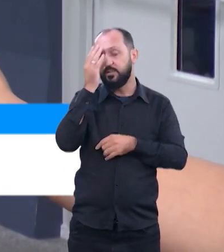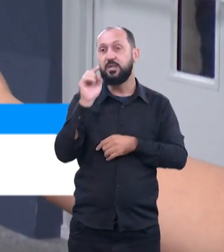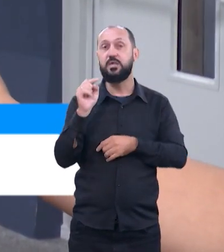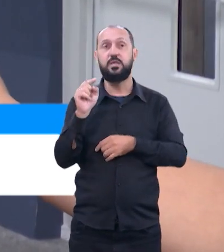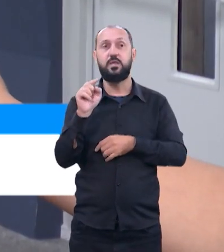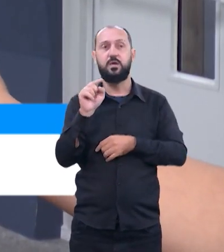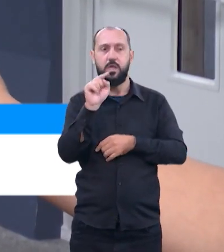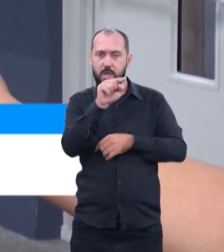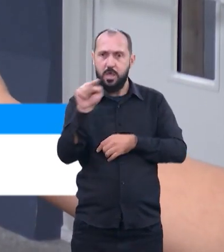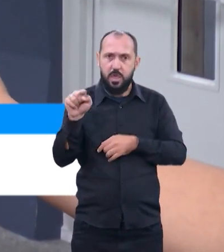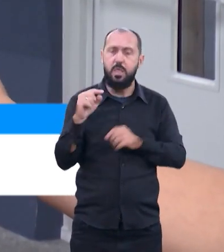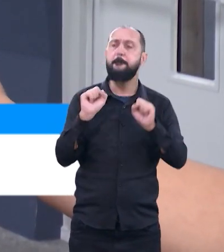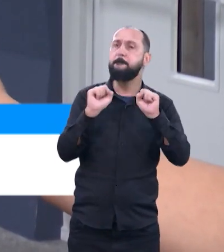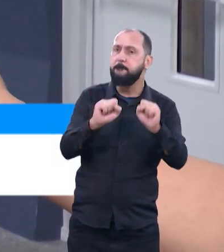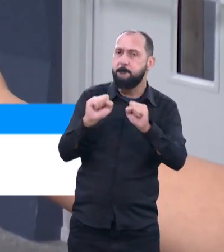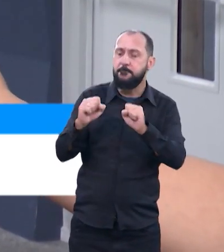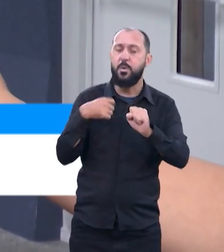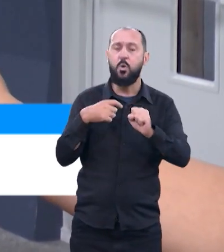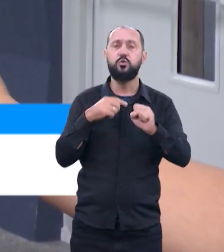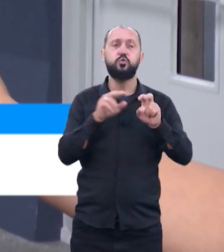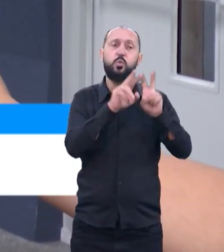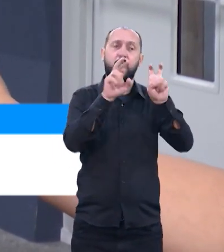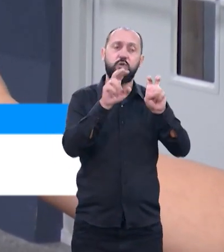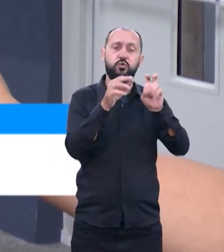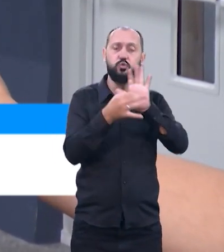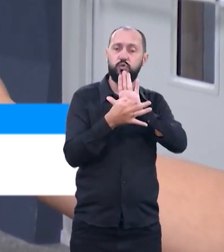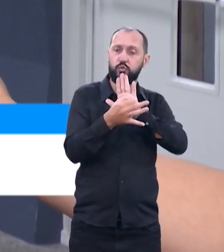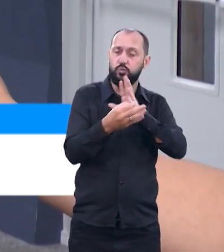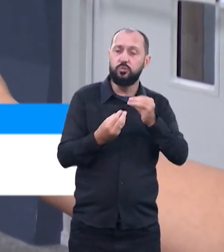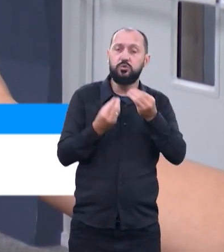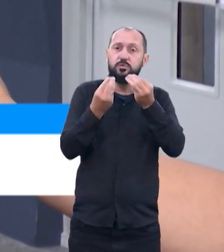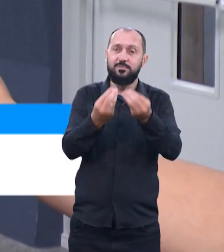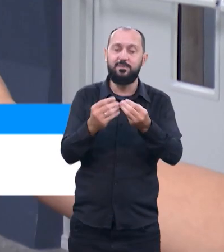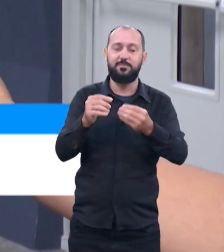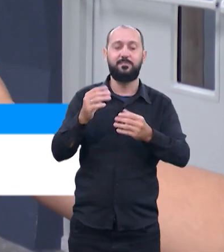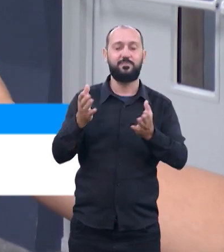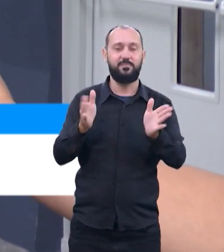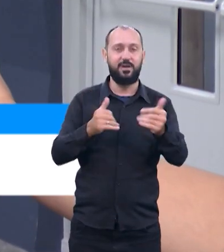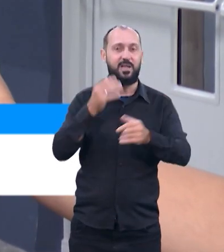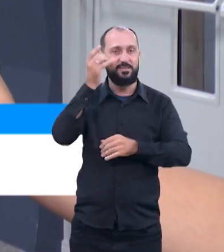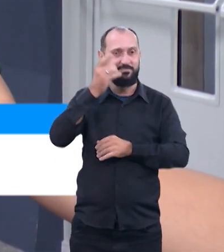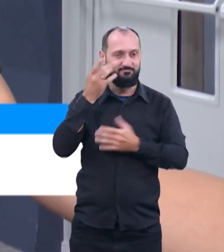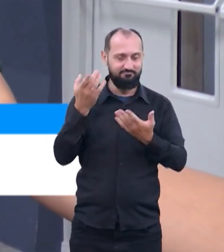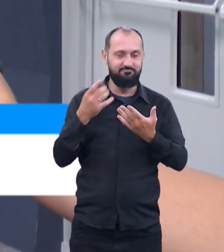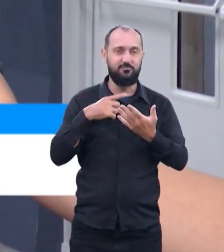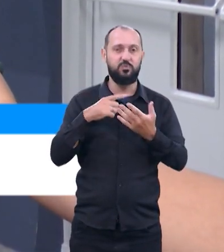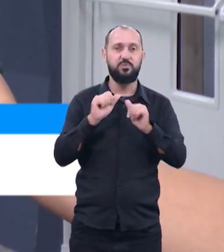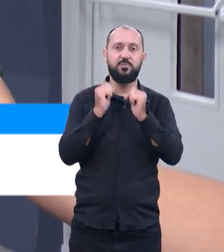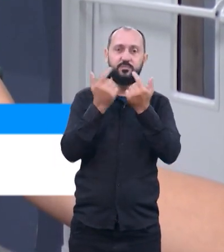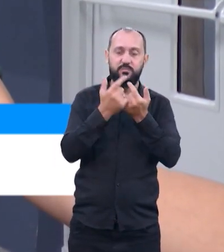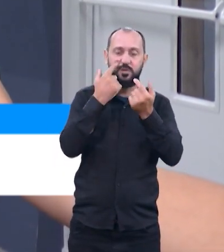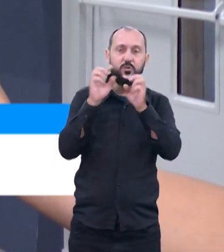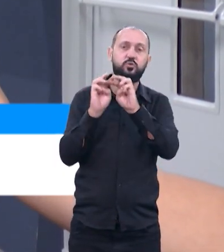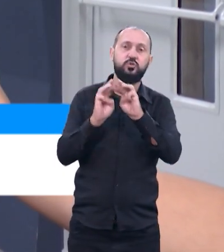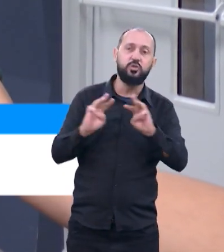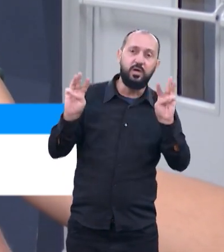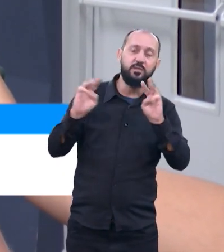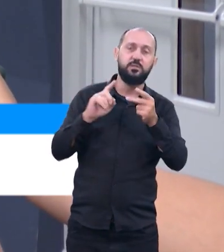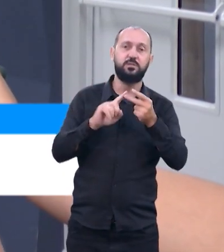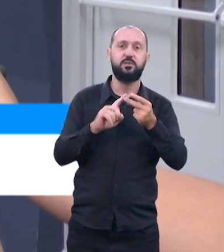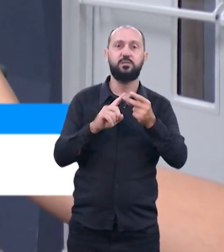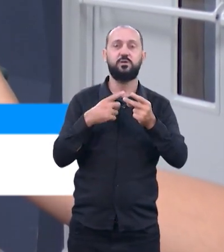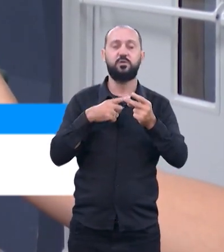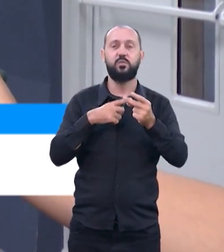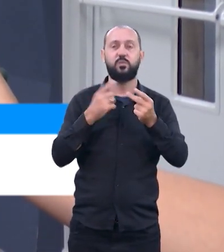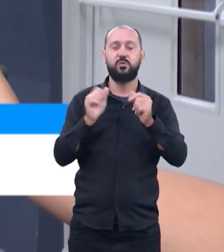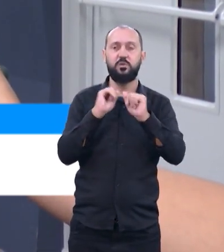ele pode também trazer ideias e dar a sua opinião. Hoje nós temos a Assembleia, nós temos o site da Assembleia, nós temos